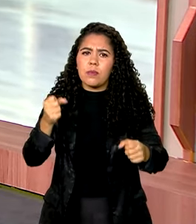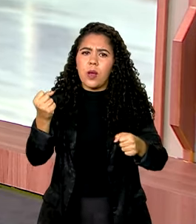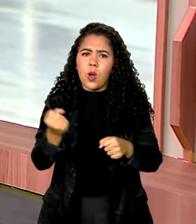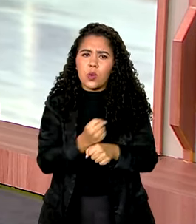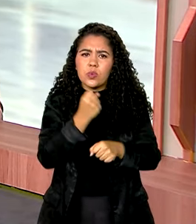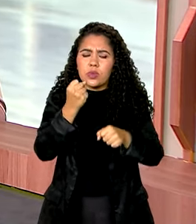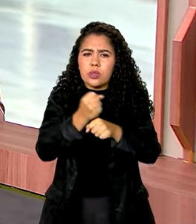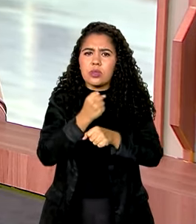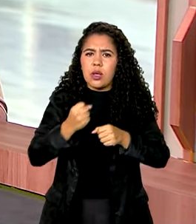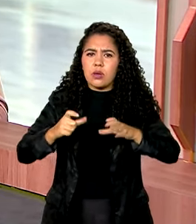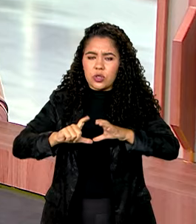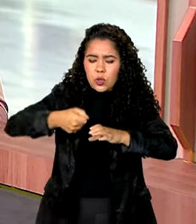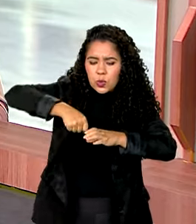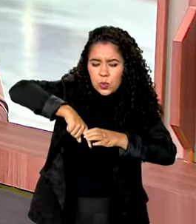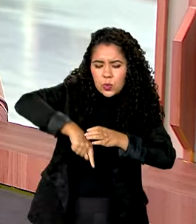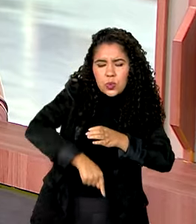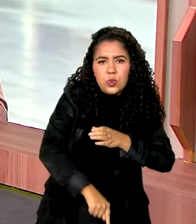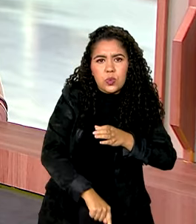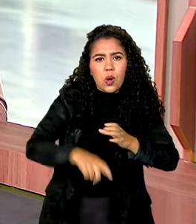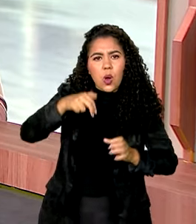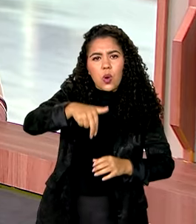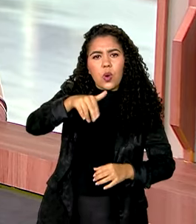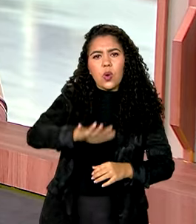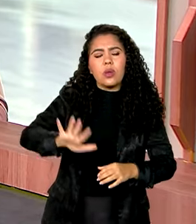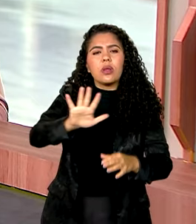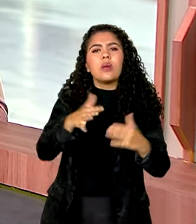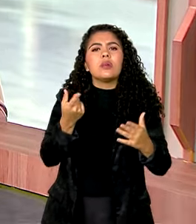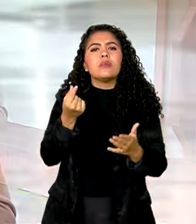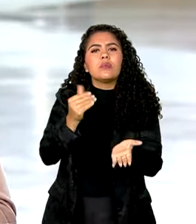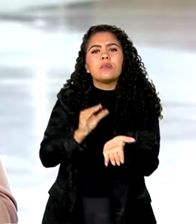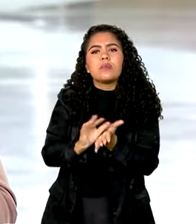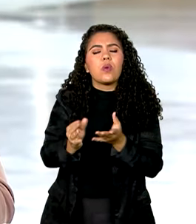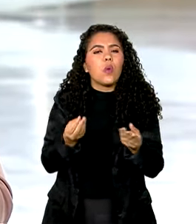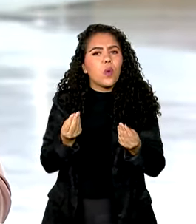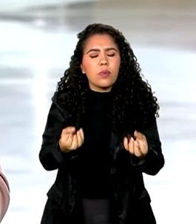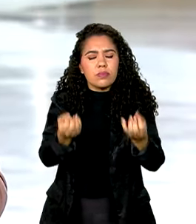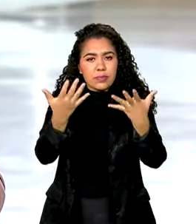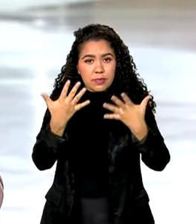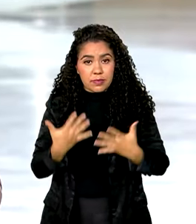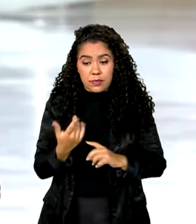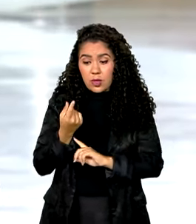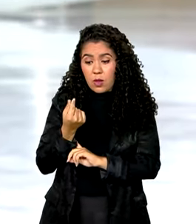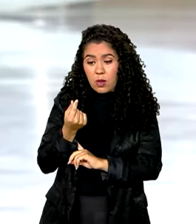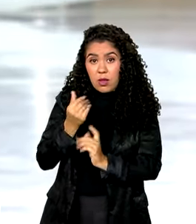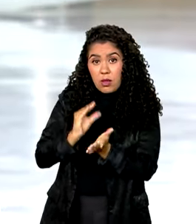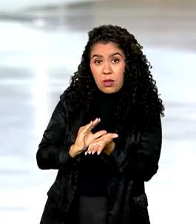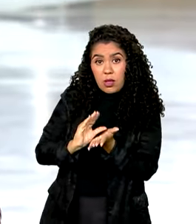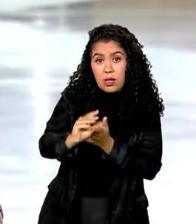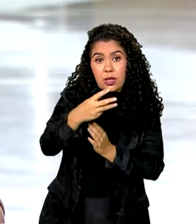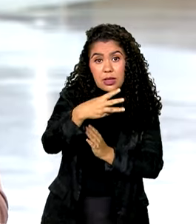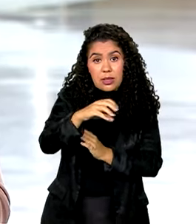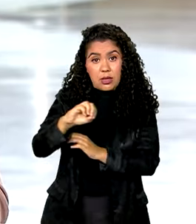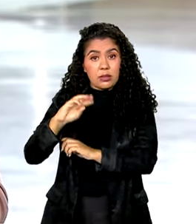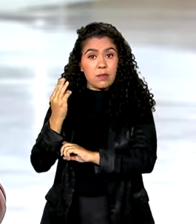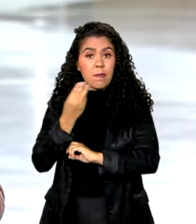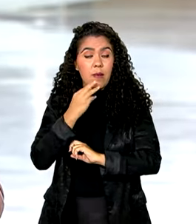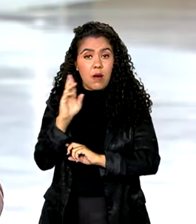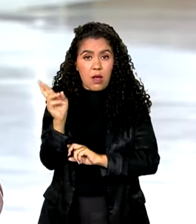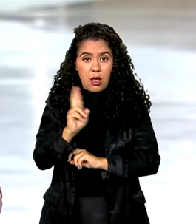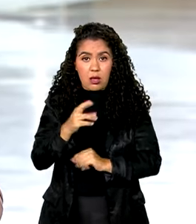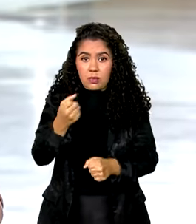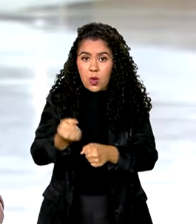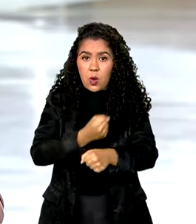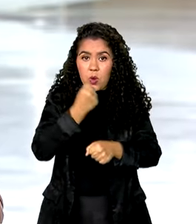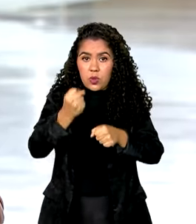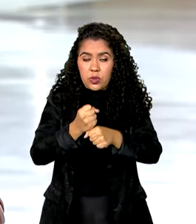no Nordeste. Qual foi o recurso disponibilizado? Olha, Vanessa, esse recurso é de R$ 300 milhões para a construção